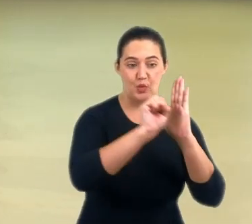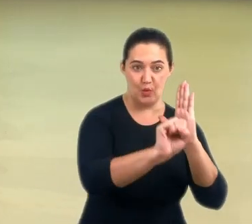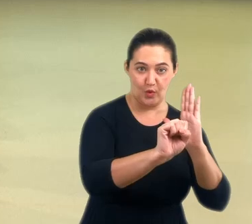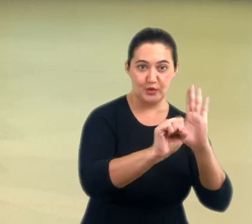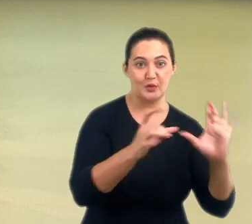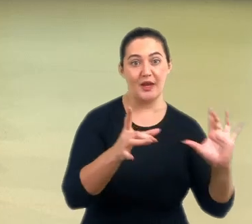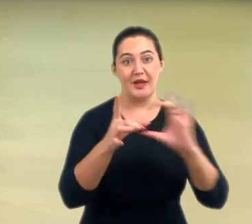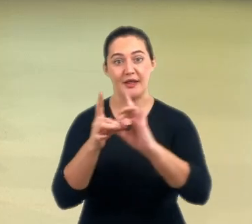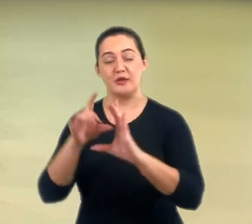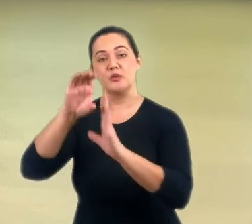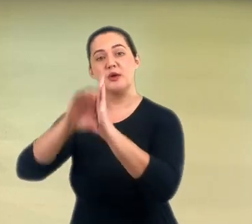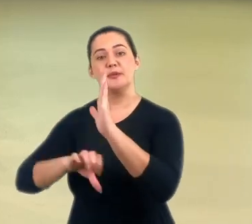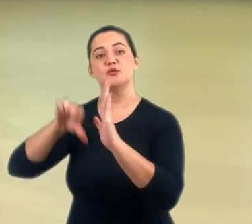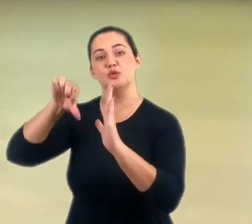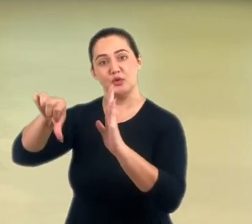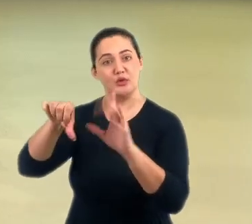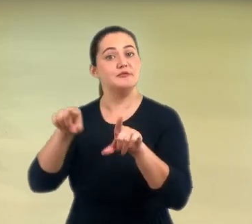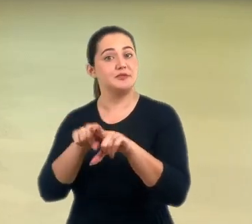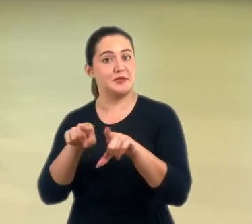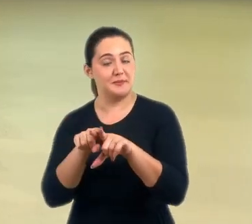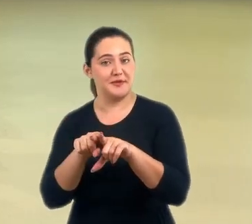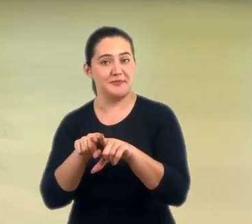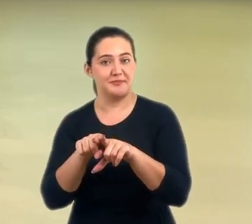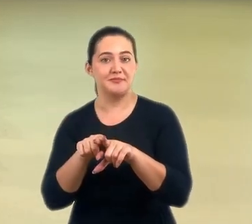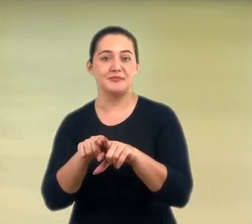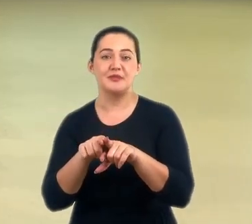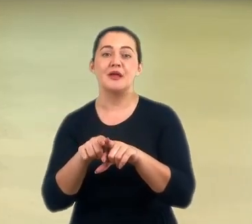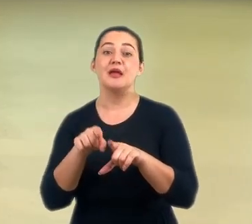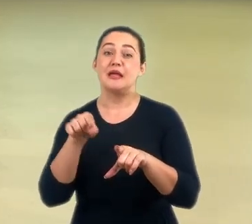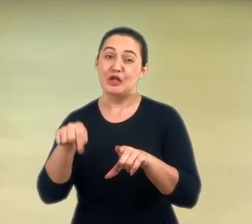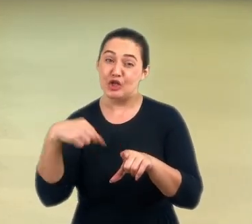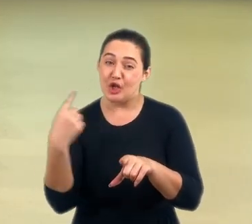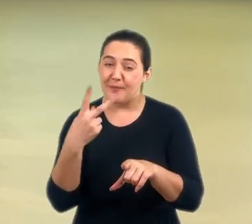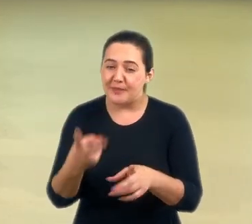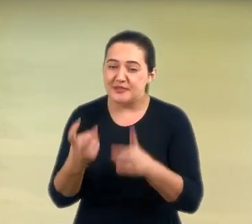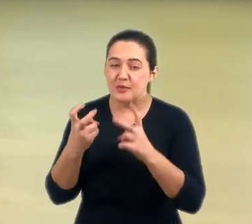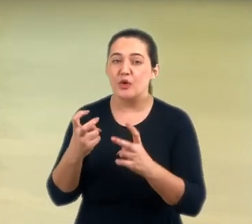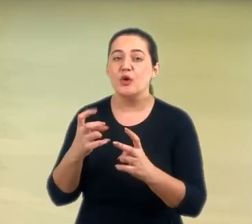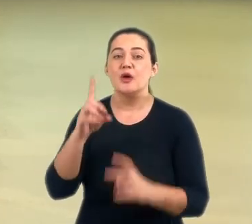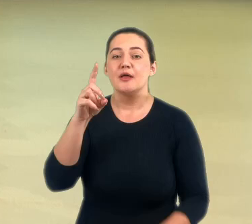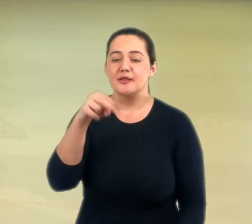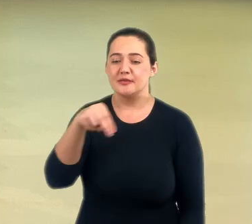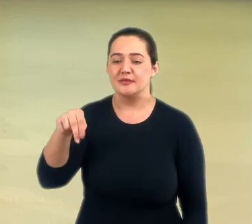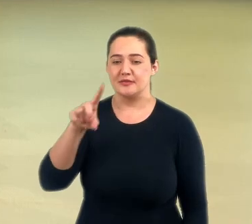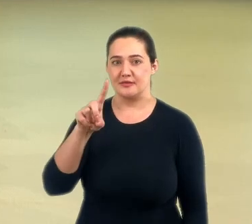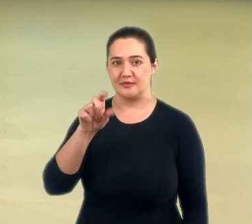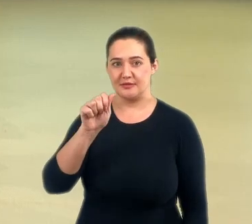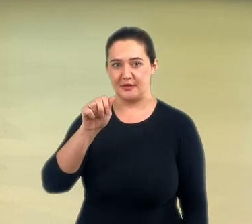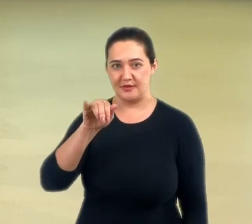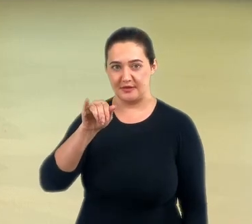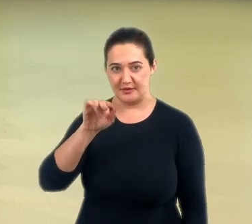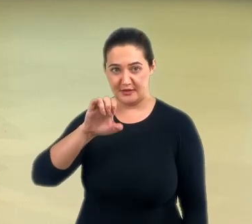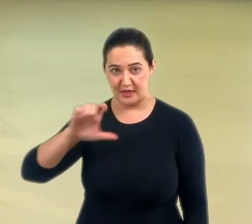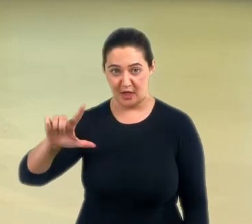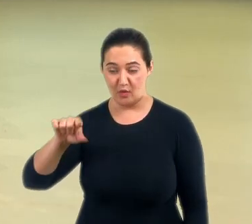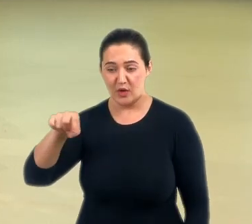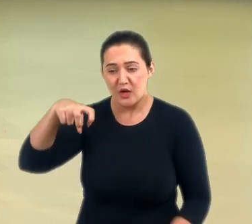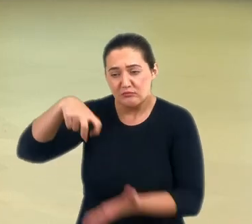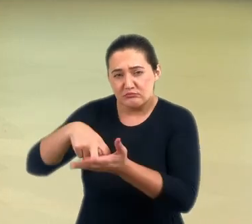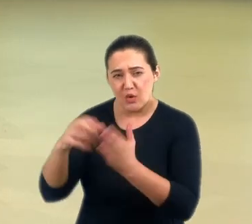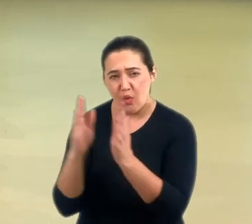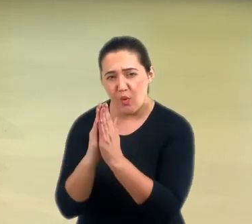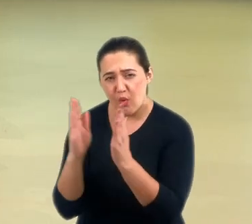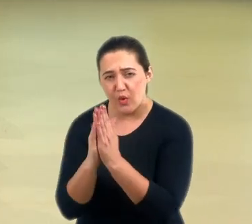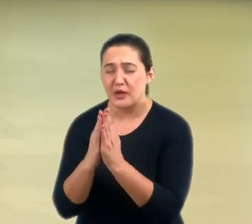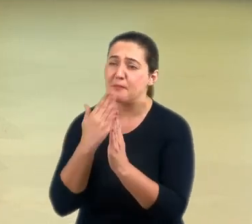de Daniel e o capítulo 9 de Daniel. E nós vimos ali a oração de Daniel, quando ele pede a